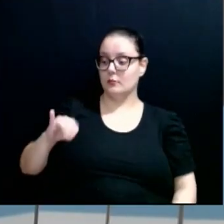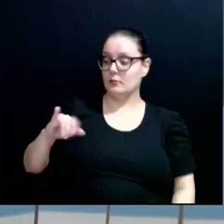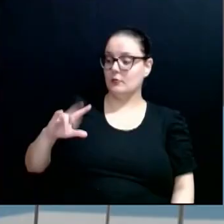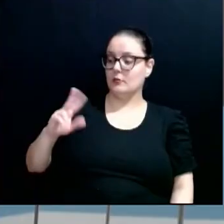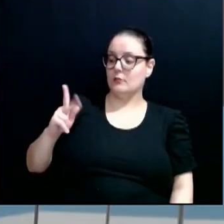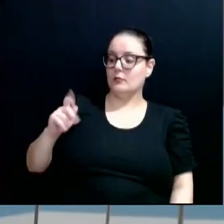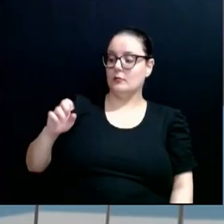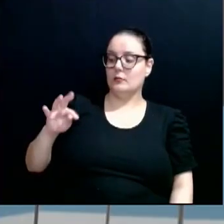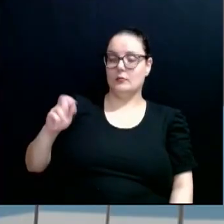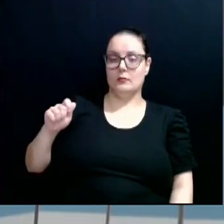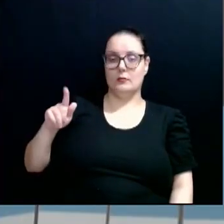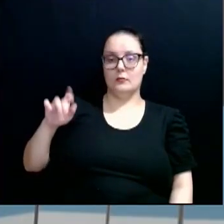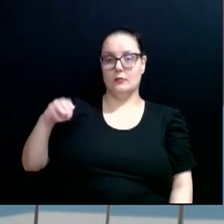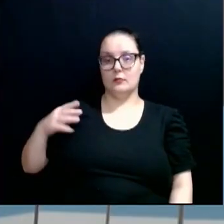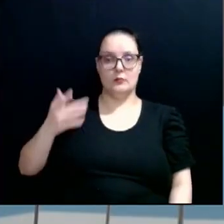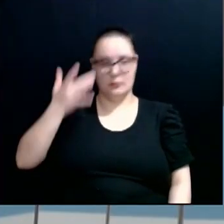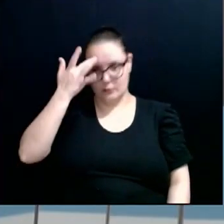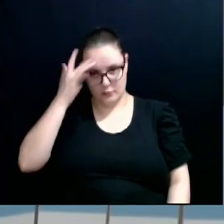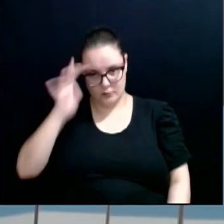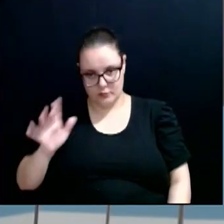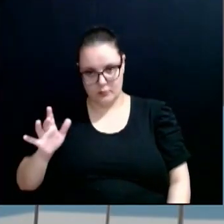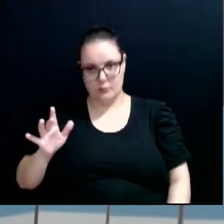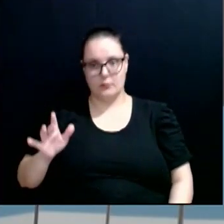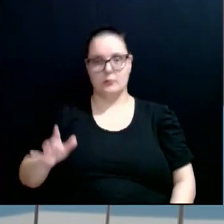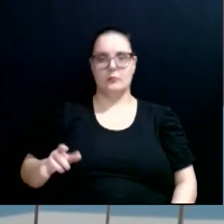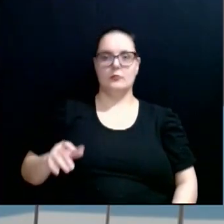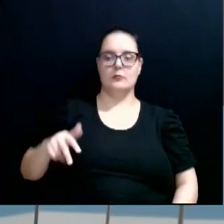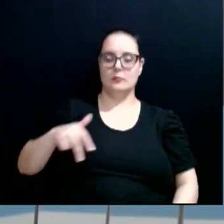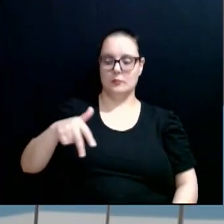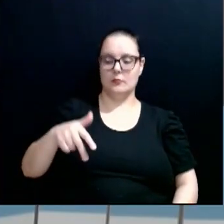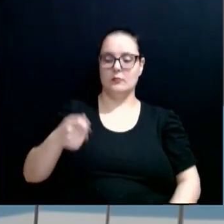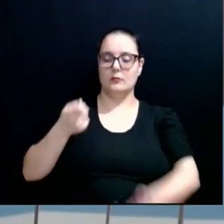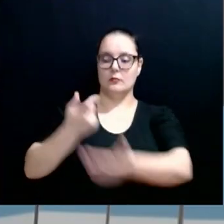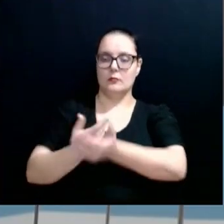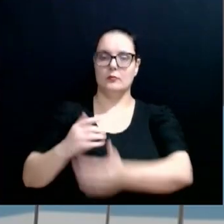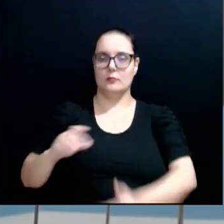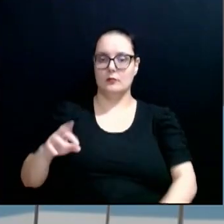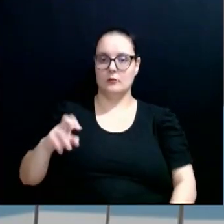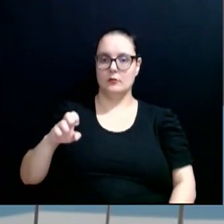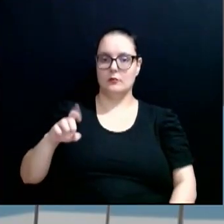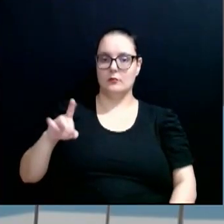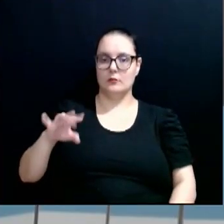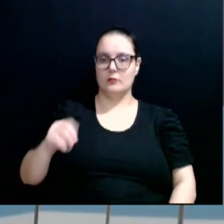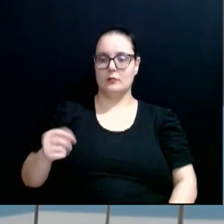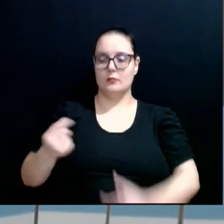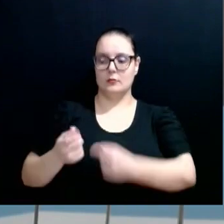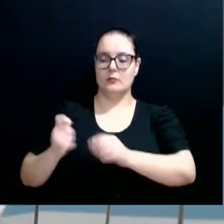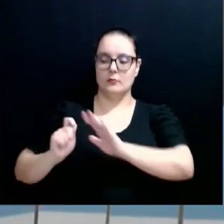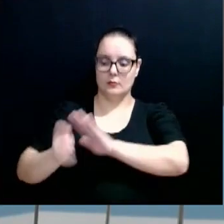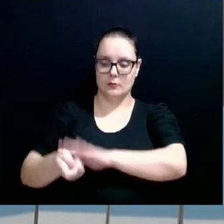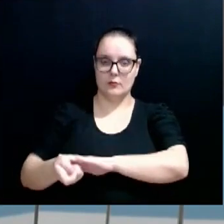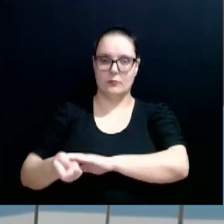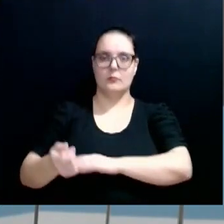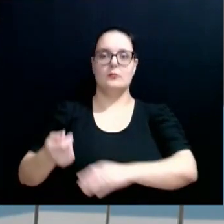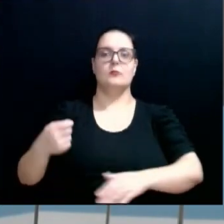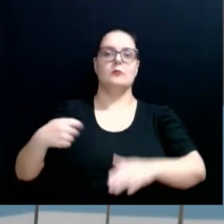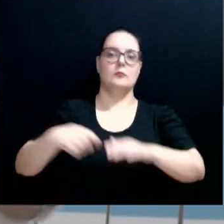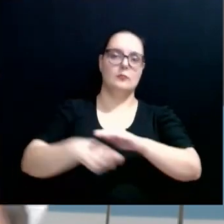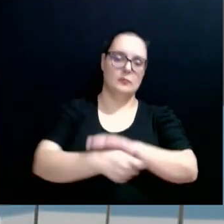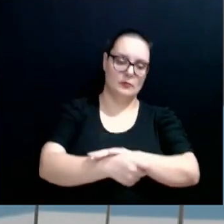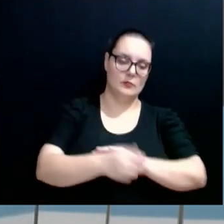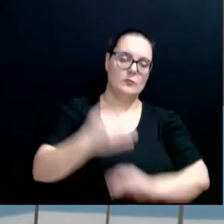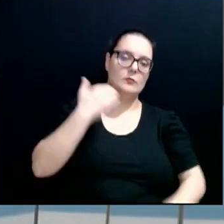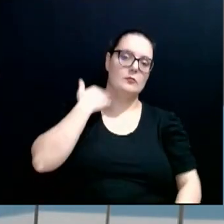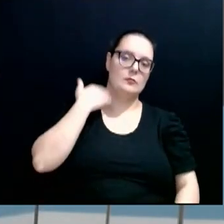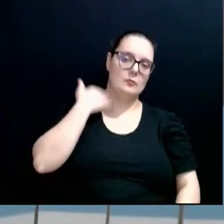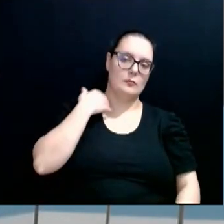né, você compra o crédito, ele tem um sistema, esse dinheiro vai para uma conta, dessa conta você consegue fazer os